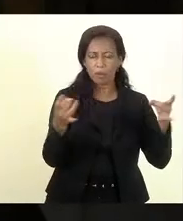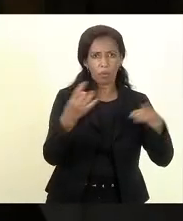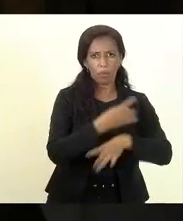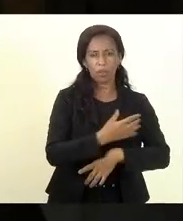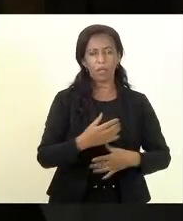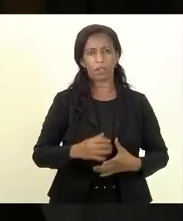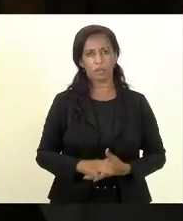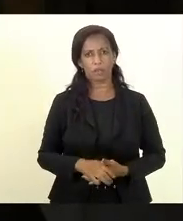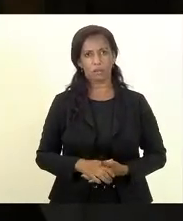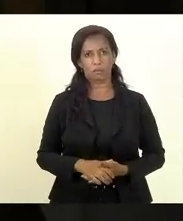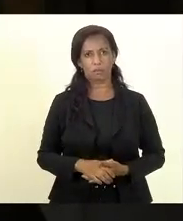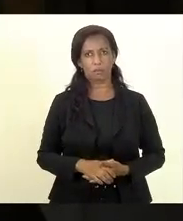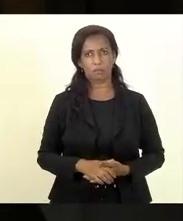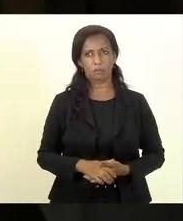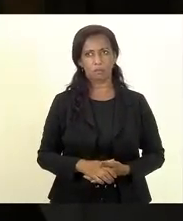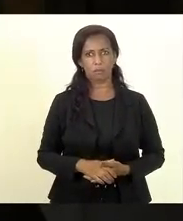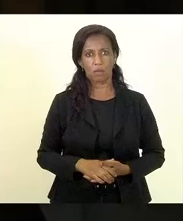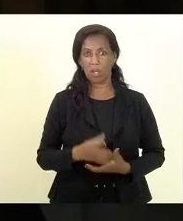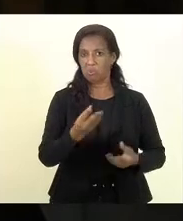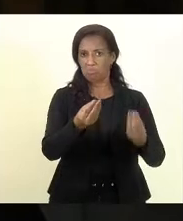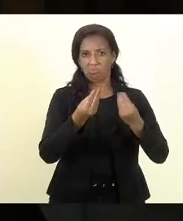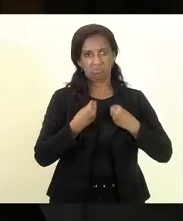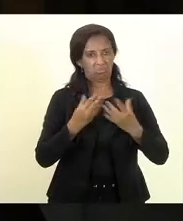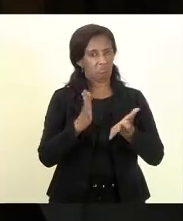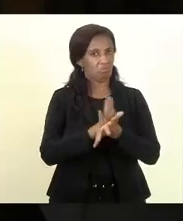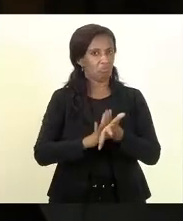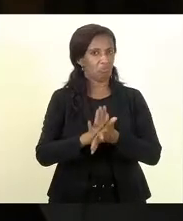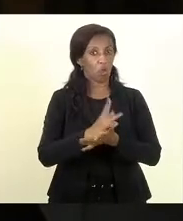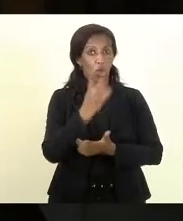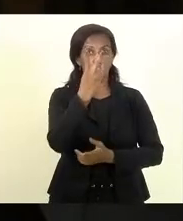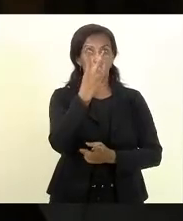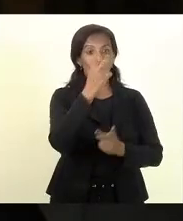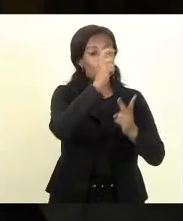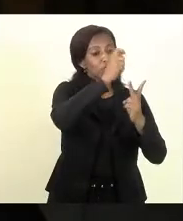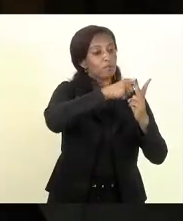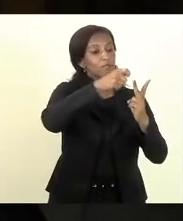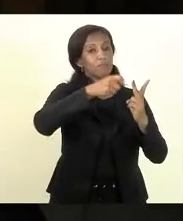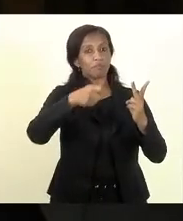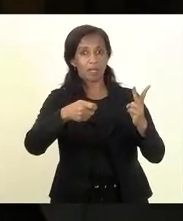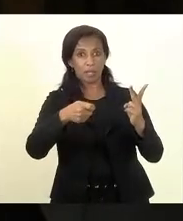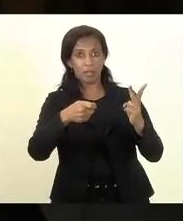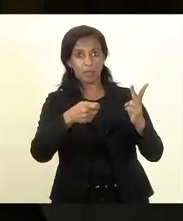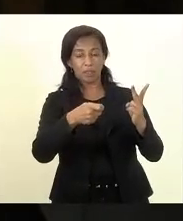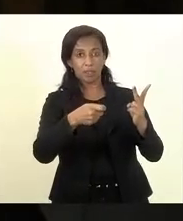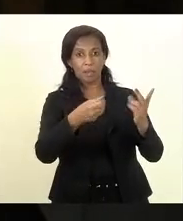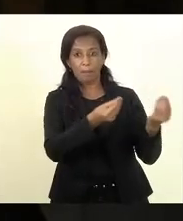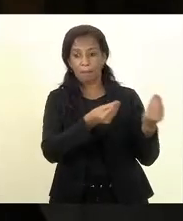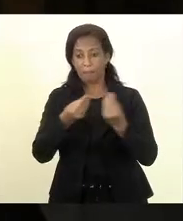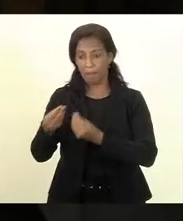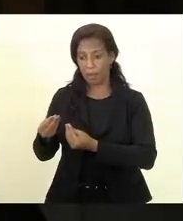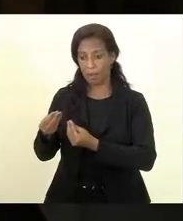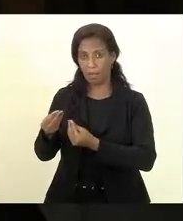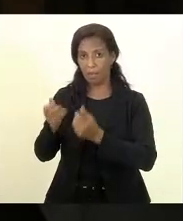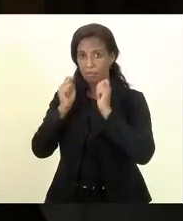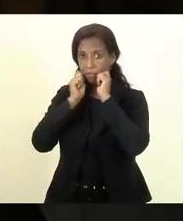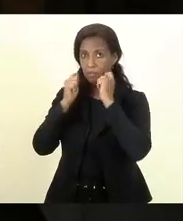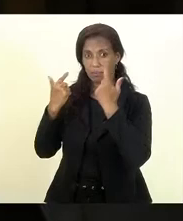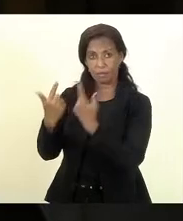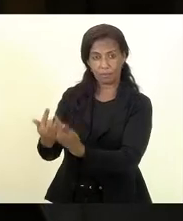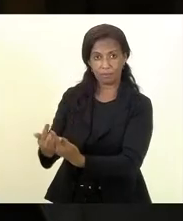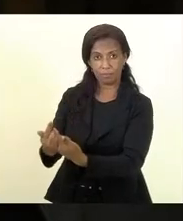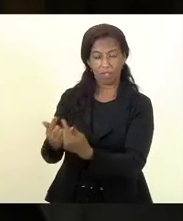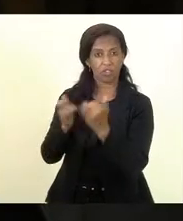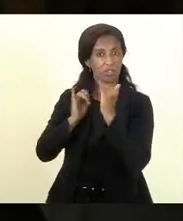concretas, que eu não recebi, além de levar 2 meses para fornecer ao parlamento